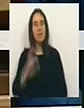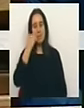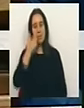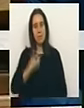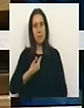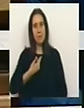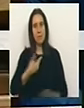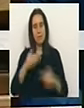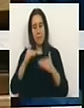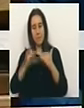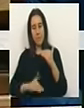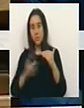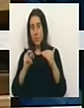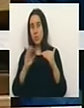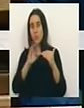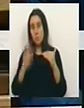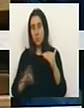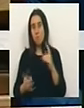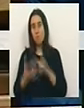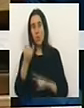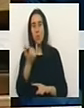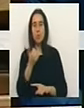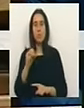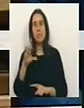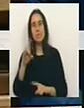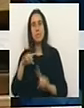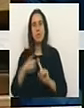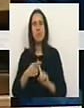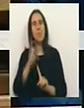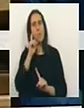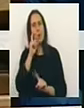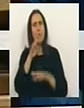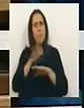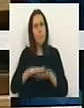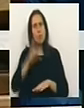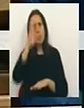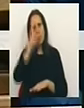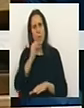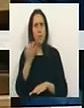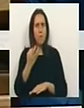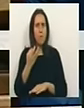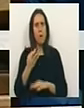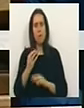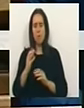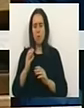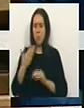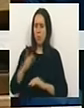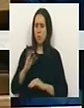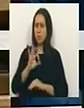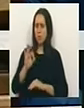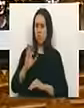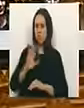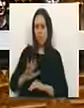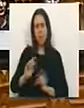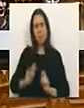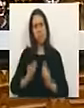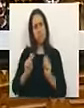déficit abaixo de 3% em 2016, lhe garanto que foi porque houve um Governo que o passou de 11%